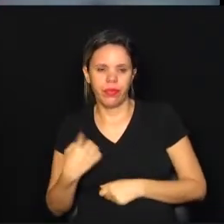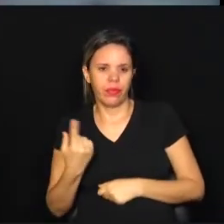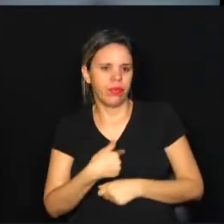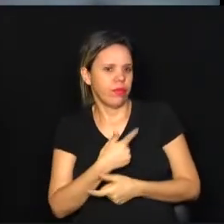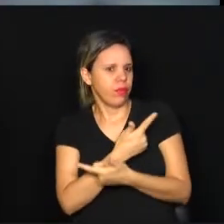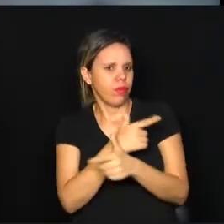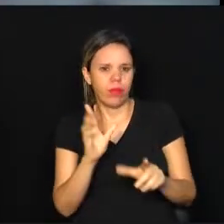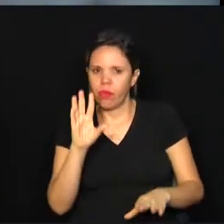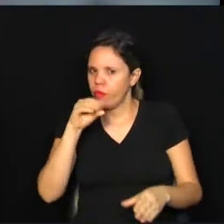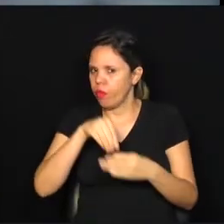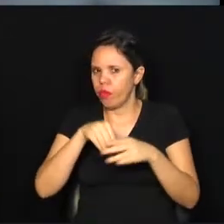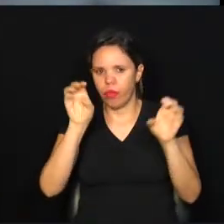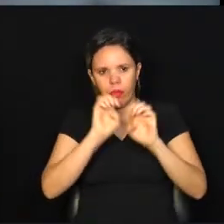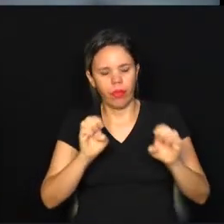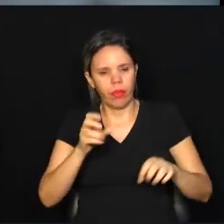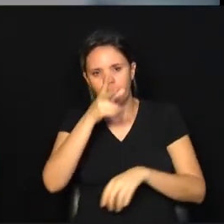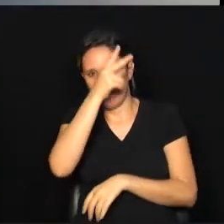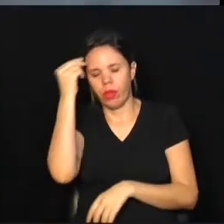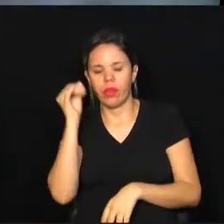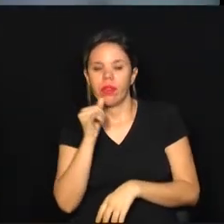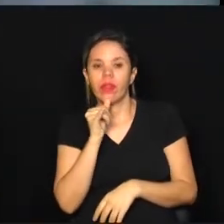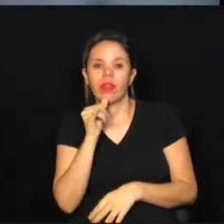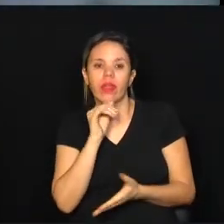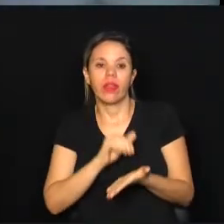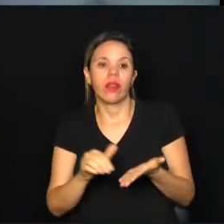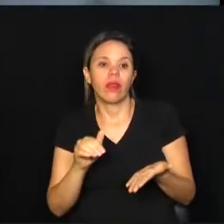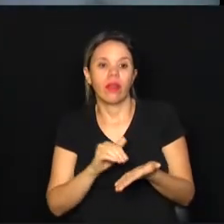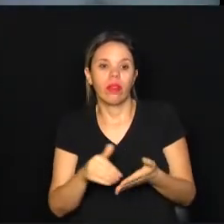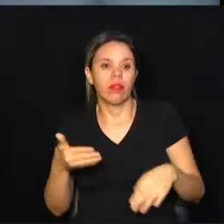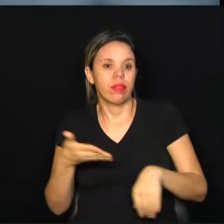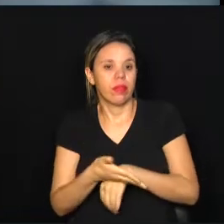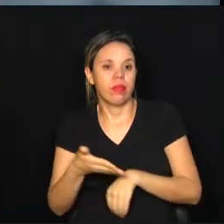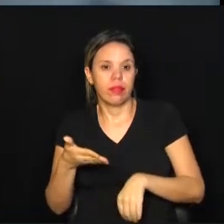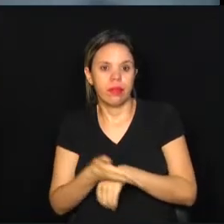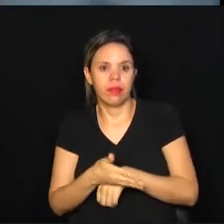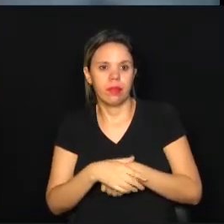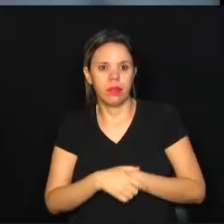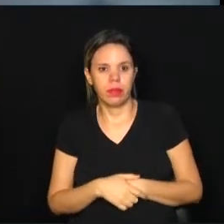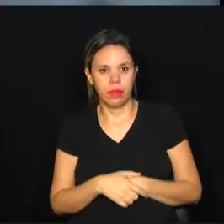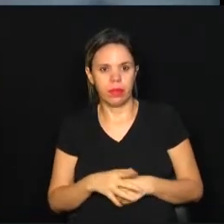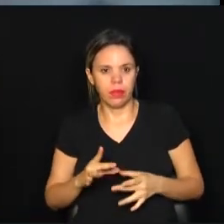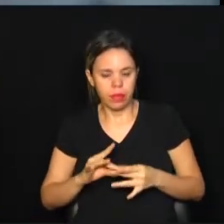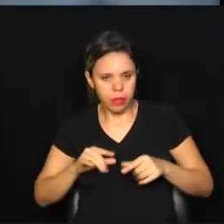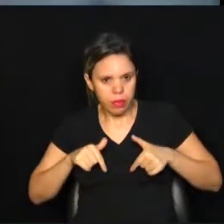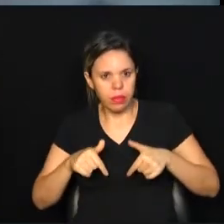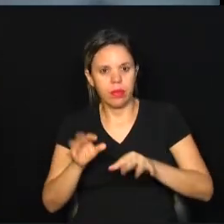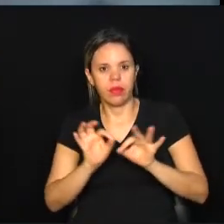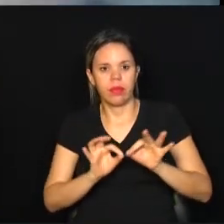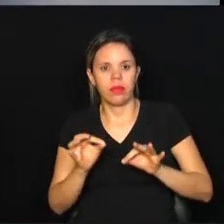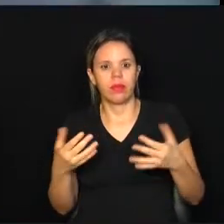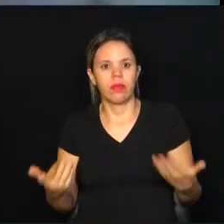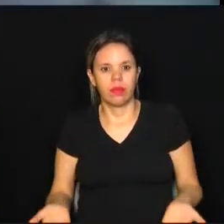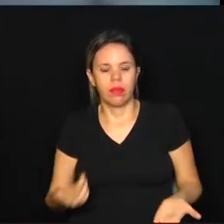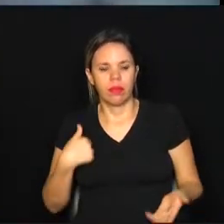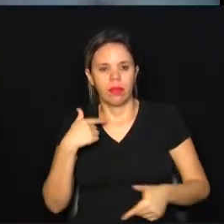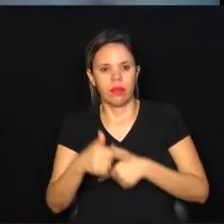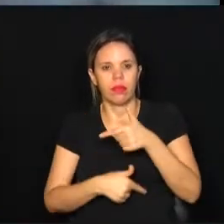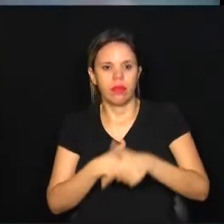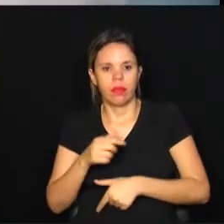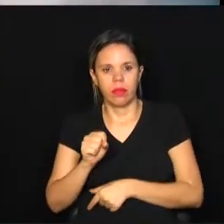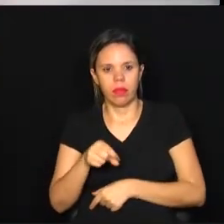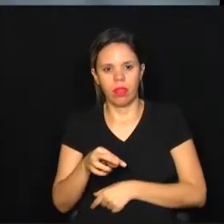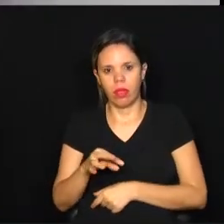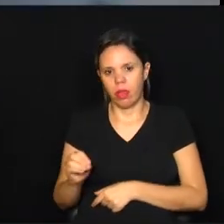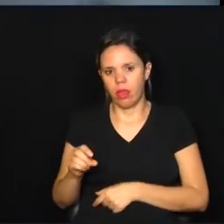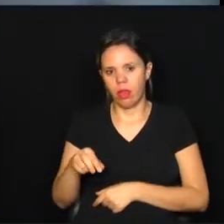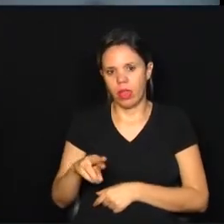tem dentro da estrutura da prefeitura, por exemplo, uma secretaria de participação que lida, que organiza isso, né? Eu trabalhei em Santo André e lá